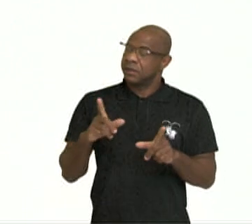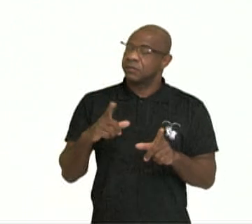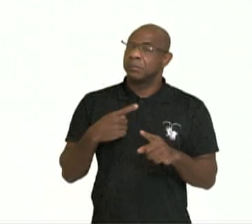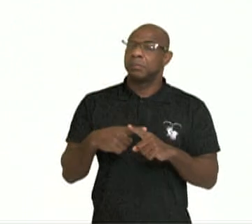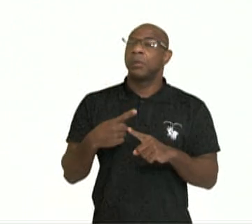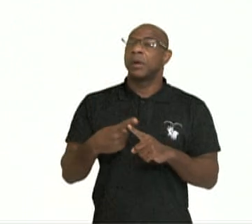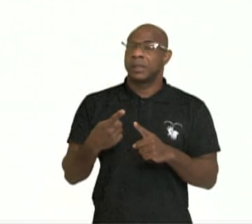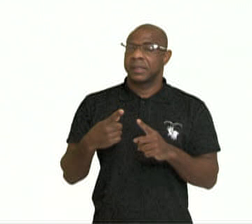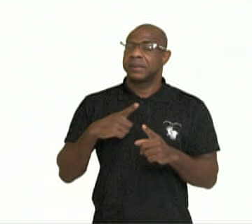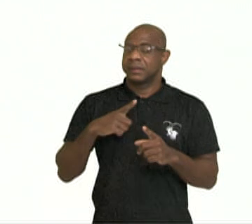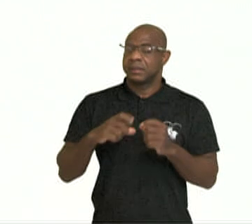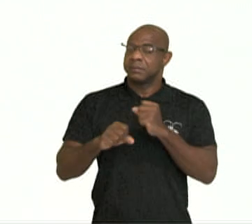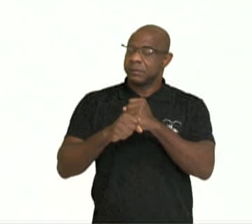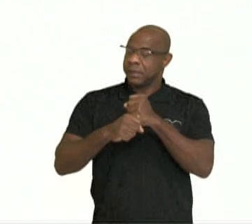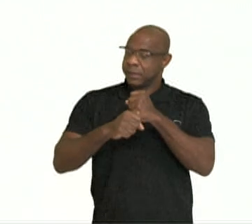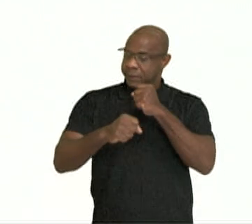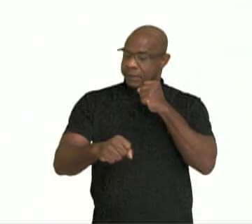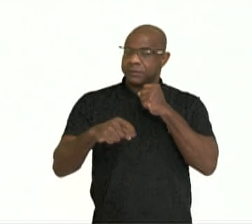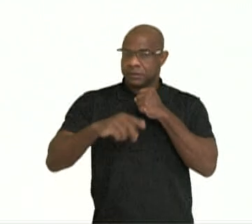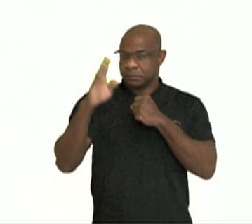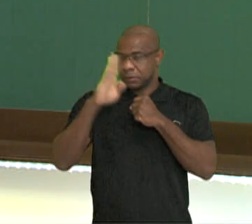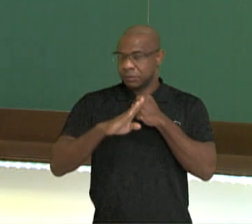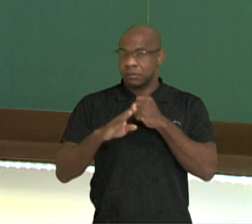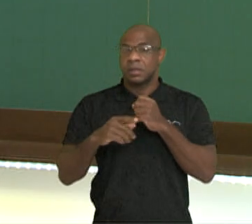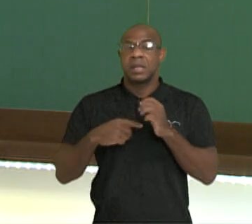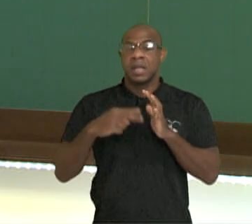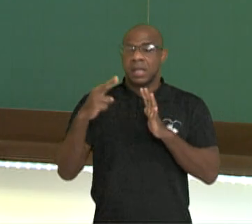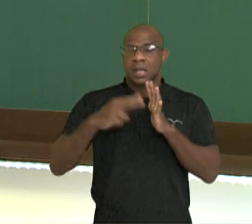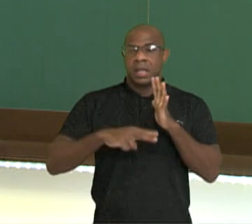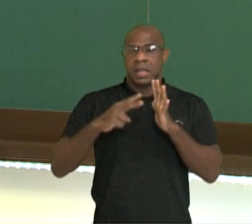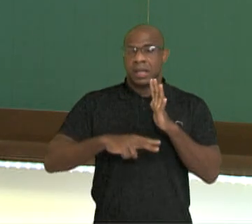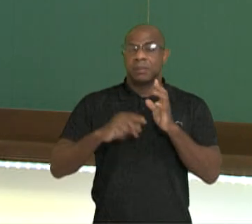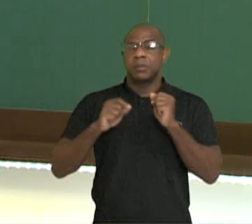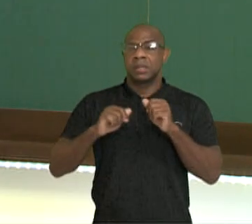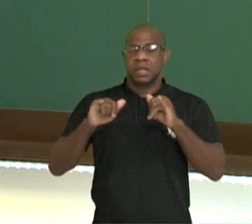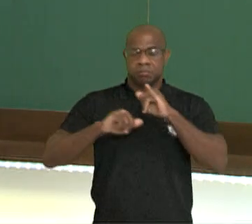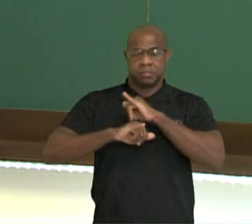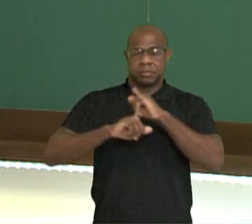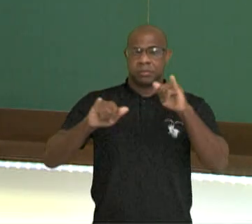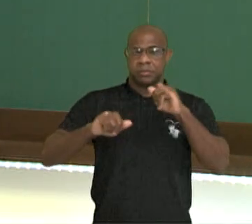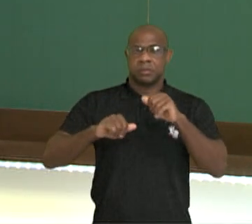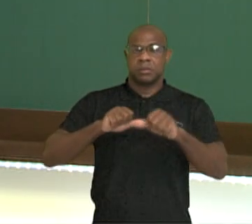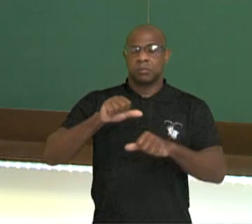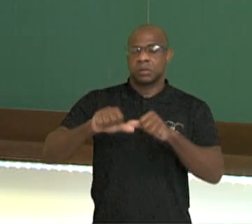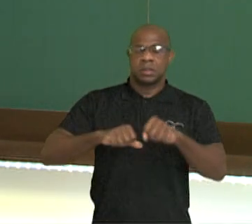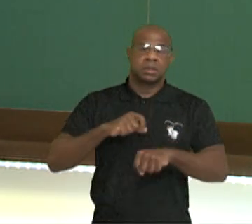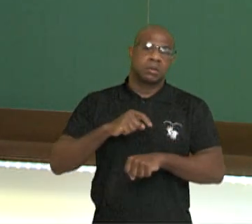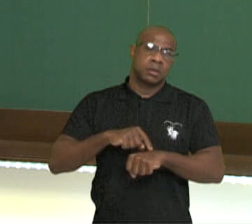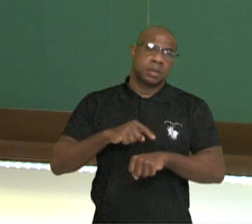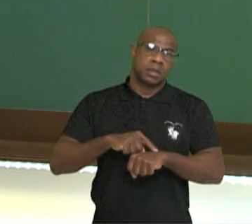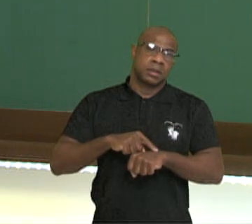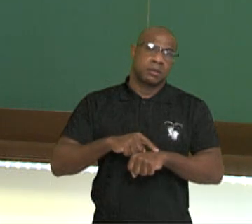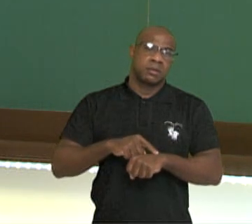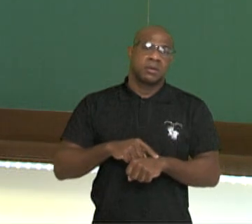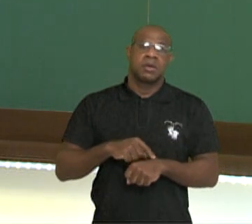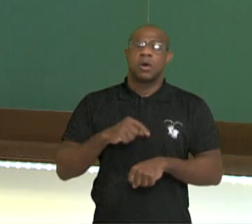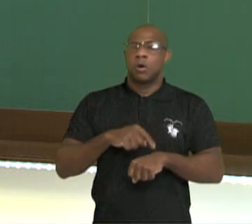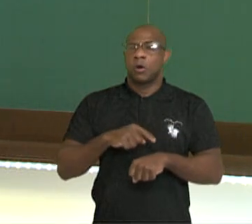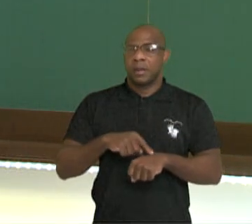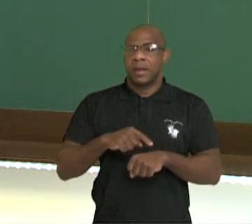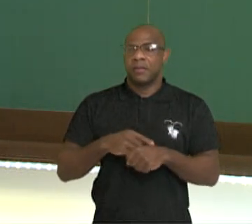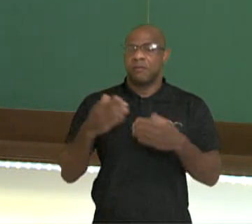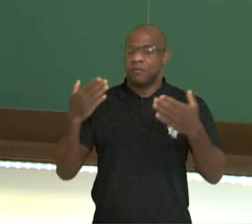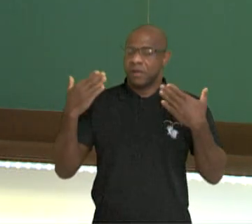extensão territorial e lemos uma notícia sobre a mudança da hora, ou seja, do horário de verão e de inverno e